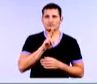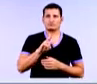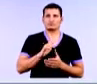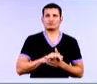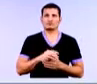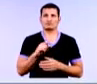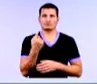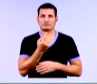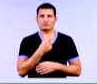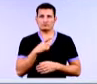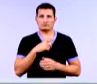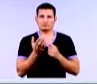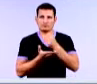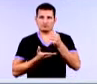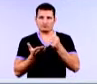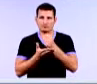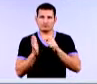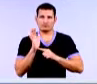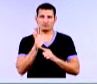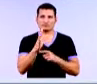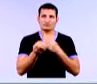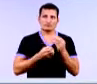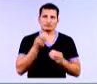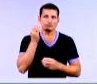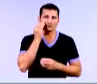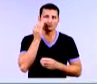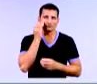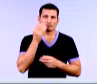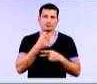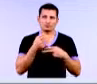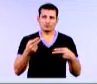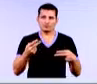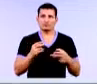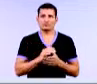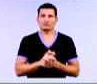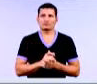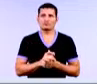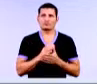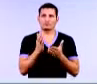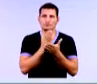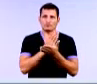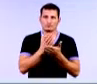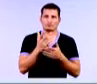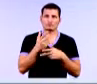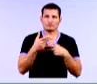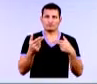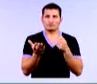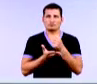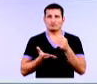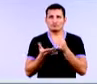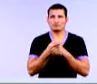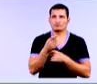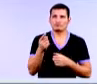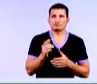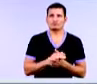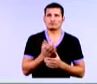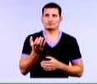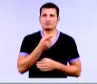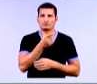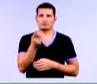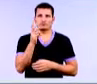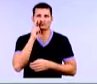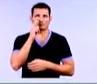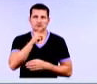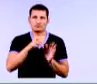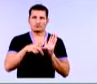uma base, mostrar como é que funcionam as coisas, eu vou dar alguns aspectos básicos aqui para vocês. Quero que vocês observem, antes de